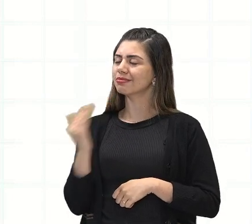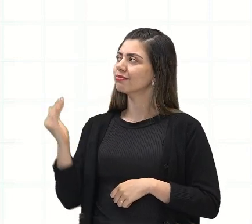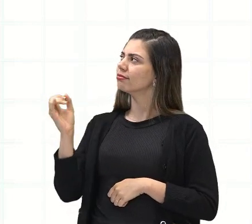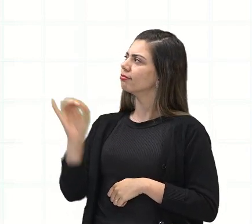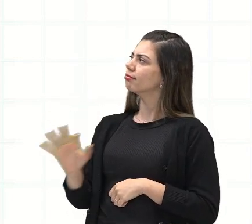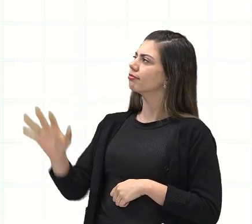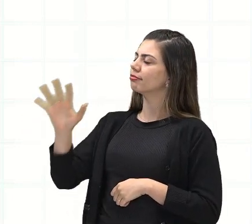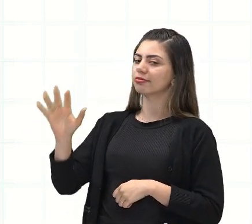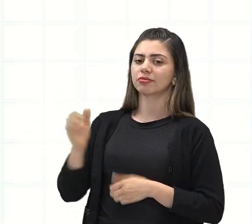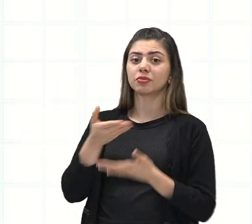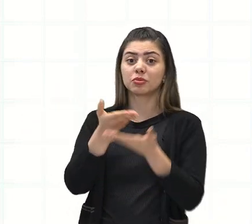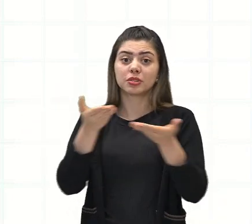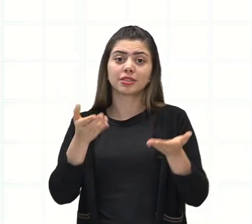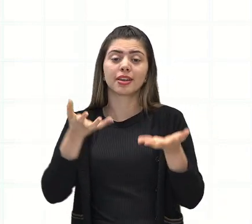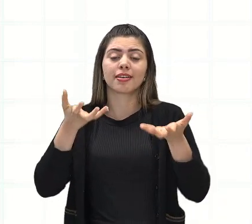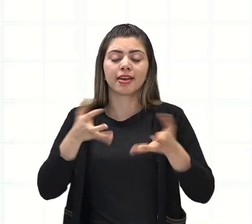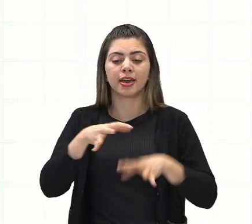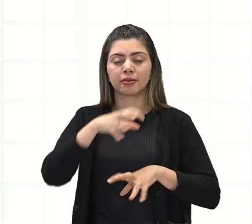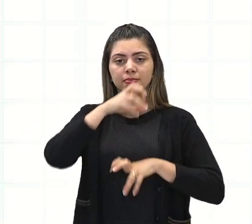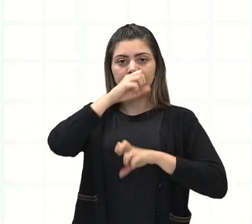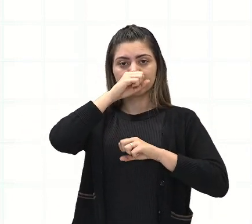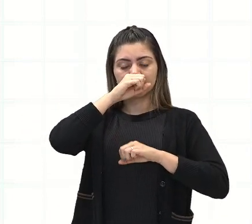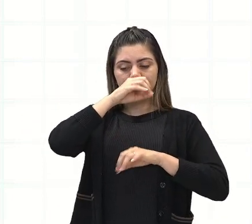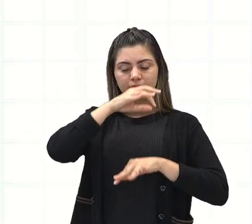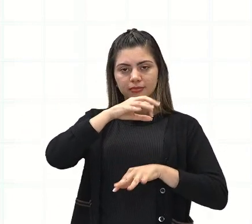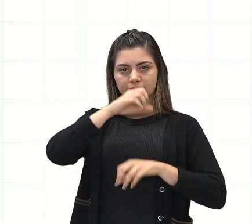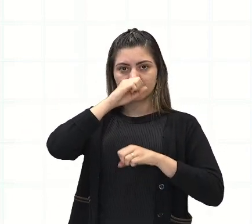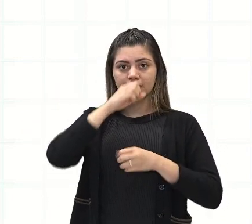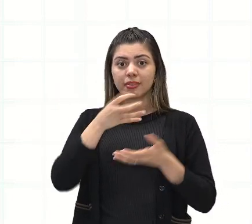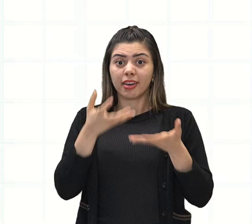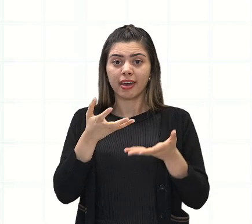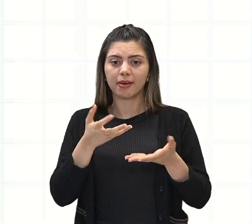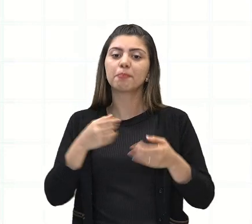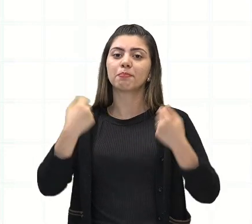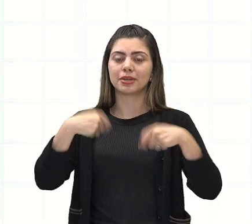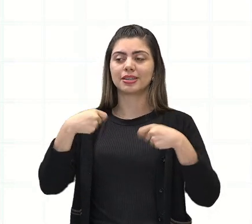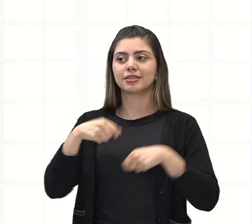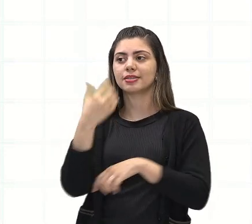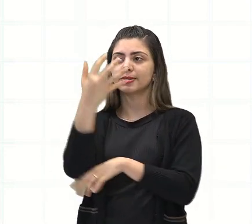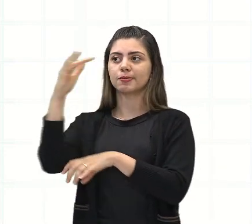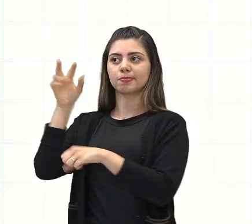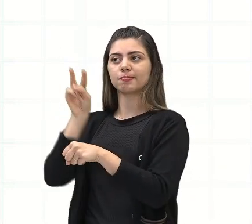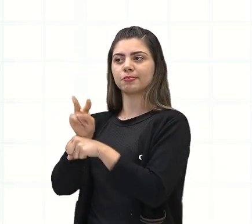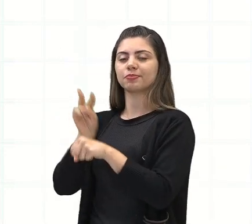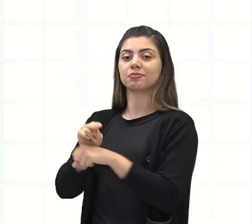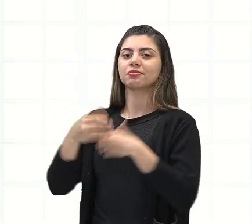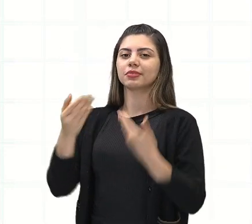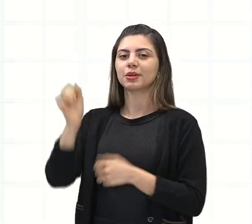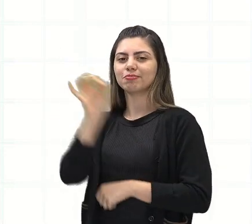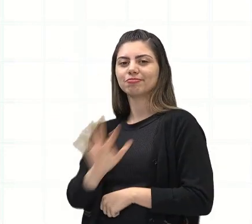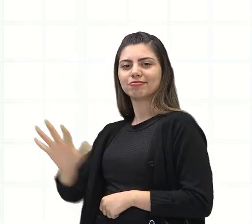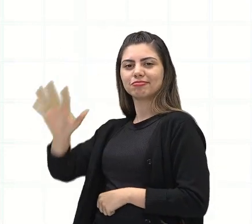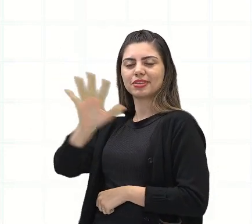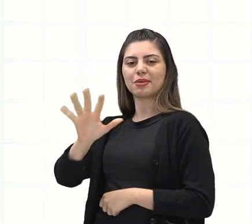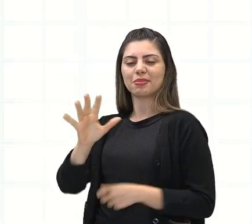quer continuar a respirar? Comece a preservar. Eu tenho essa imagem aqui, para você que teve lá na sua aula de biologia, já deve ter